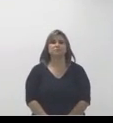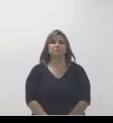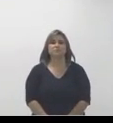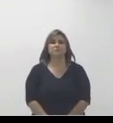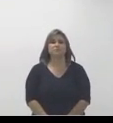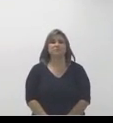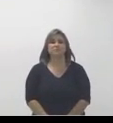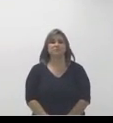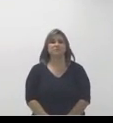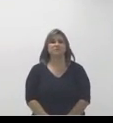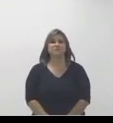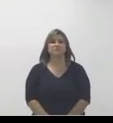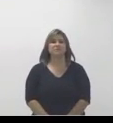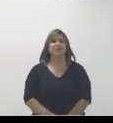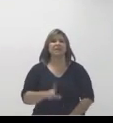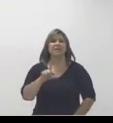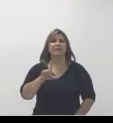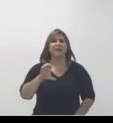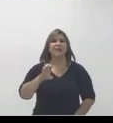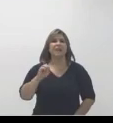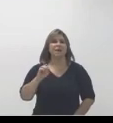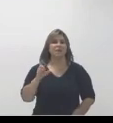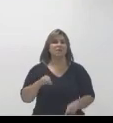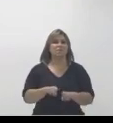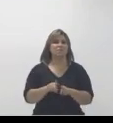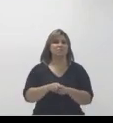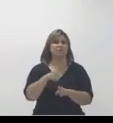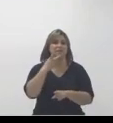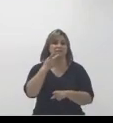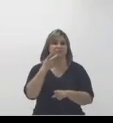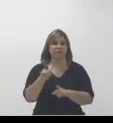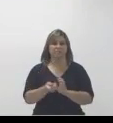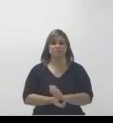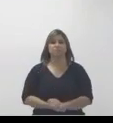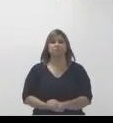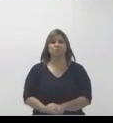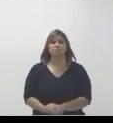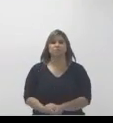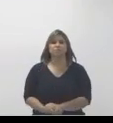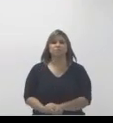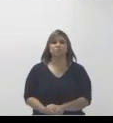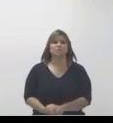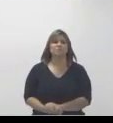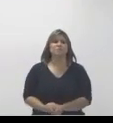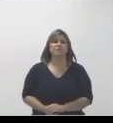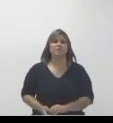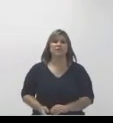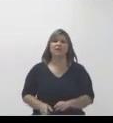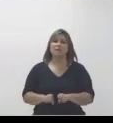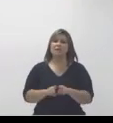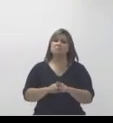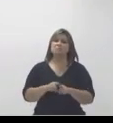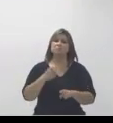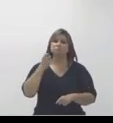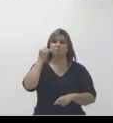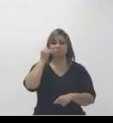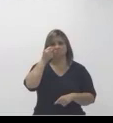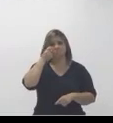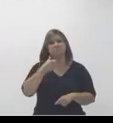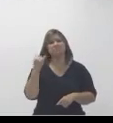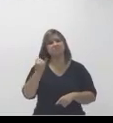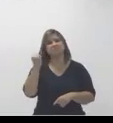é o que ele quer fazer uma observação também está mal é uma pergunta interessante inclusive a